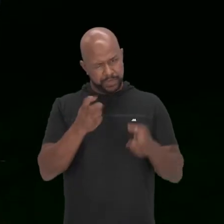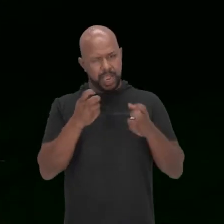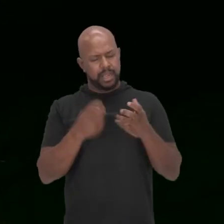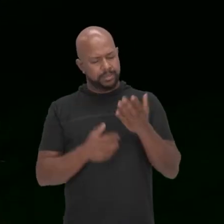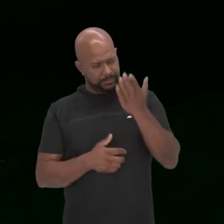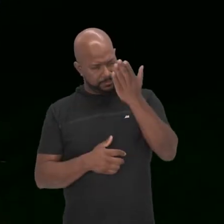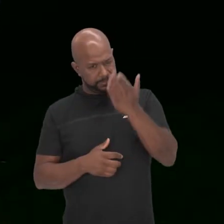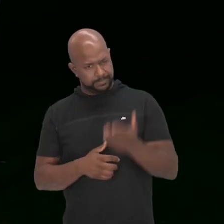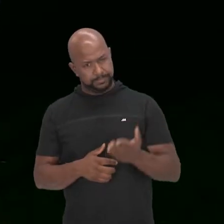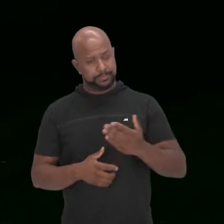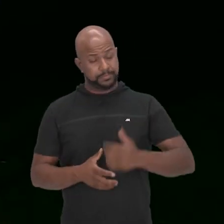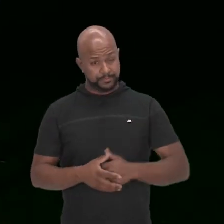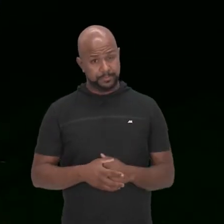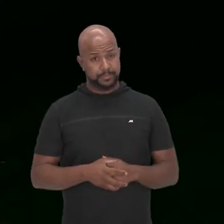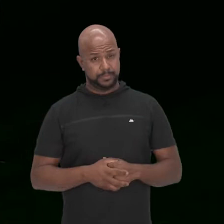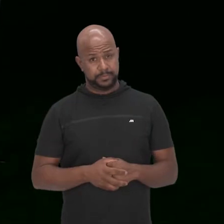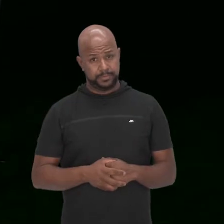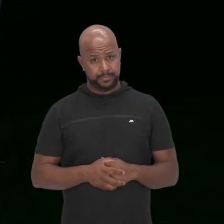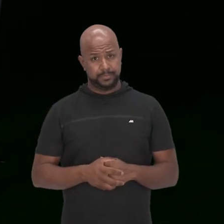Reparem nesse sujeito.